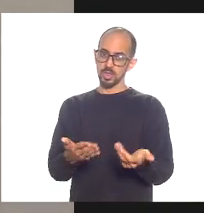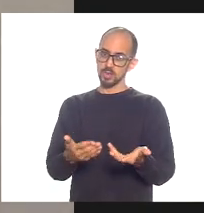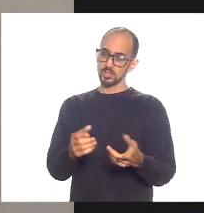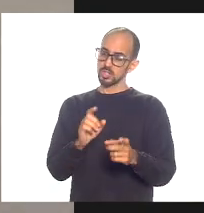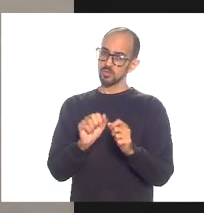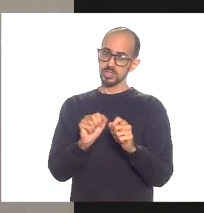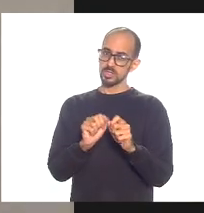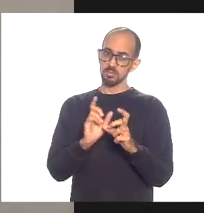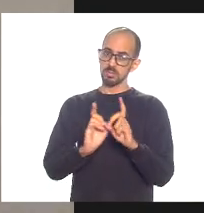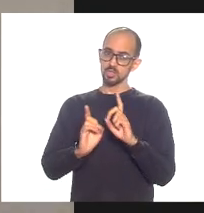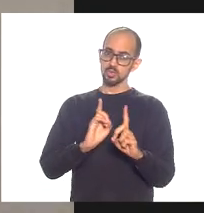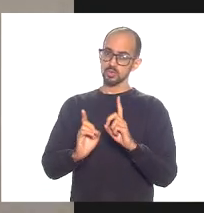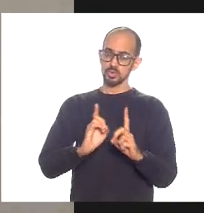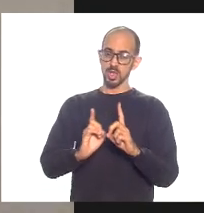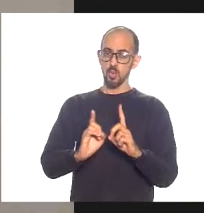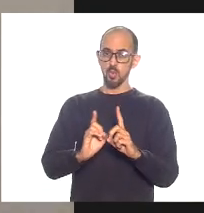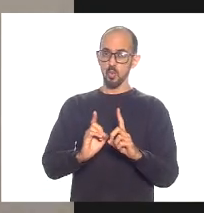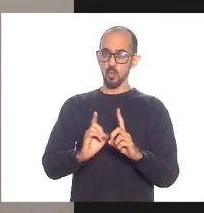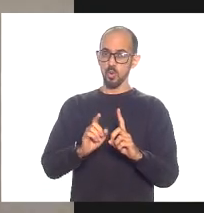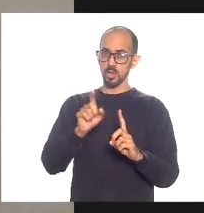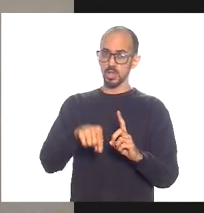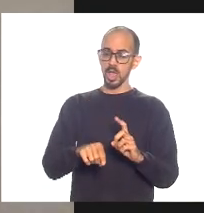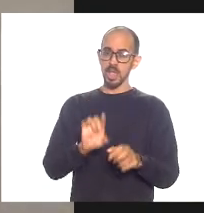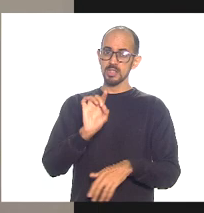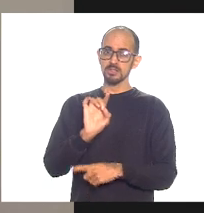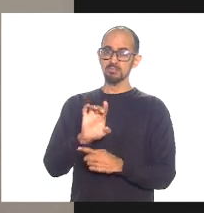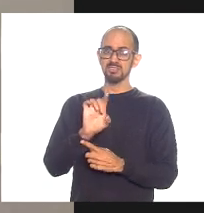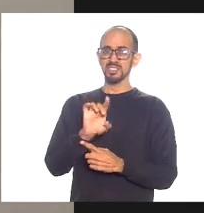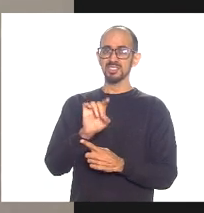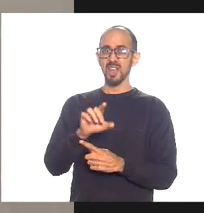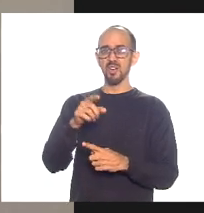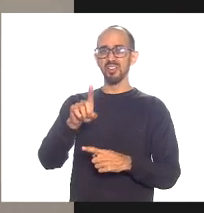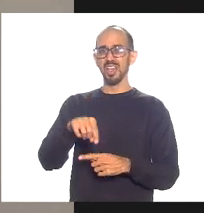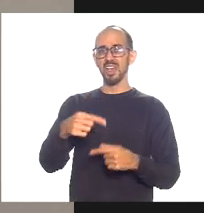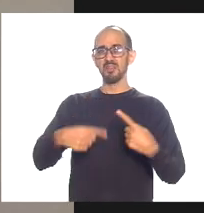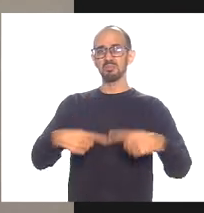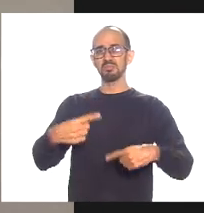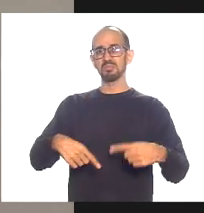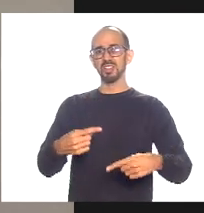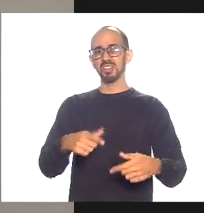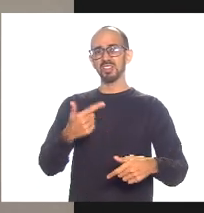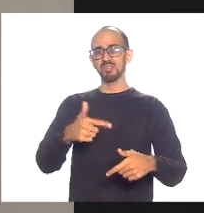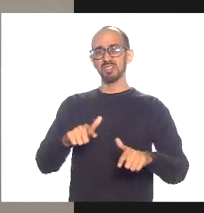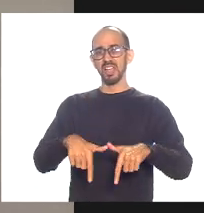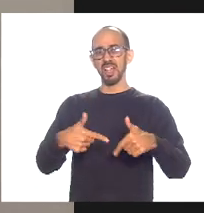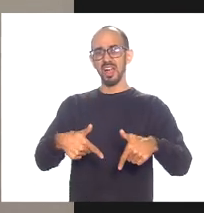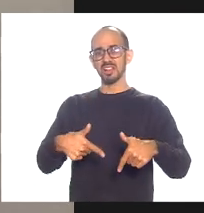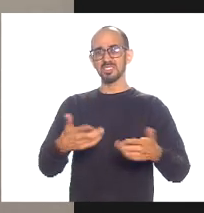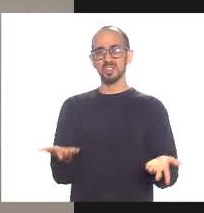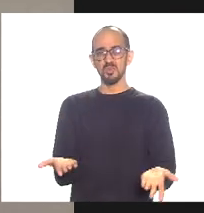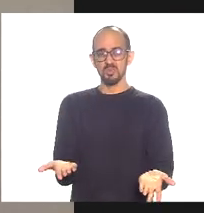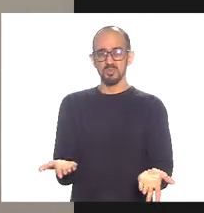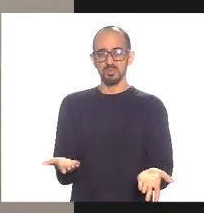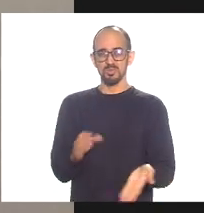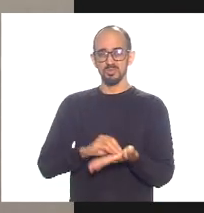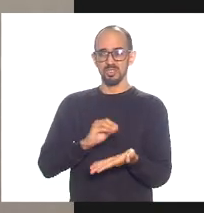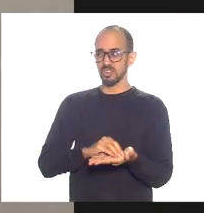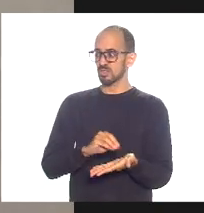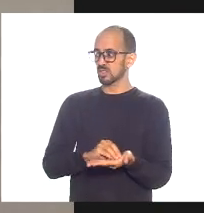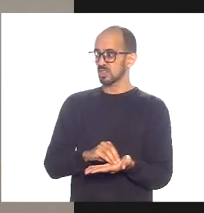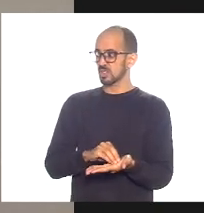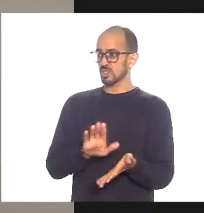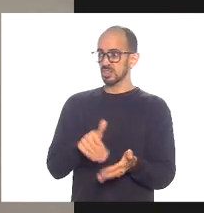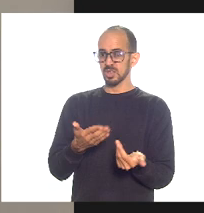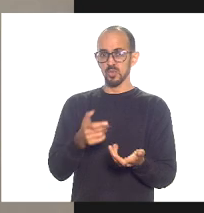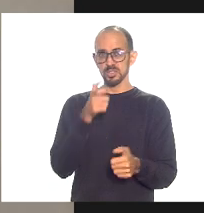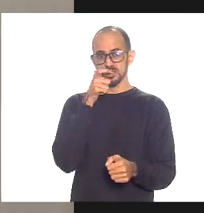discussão que é uma discussão exclusivamente política, de pouquíssima efetividade. Agora, sejam lá quais sejam os interesses,